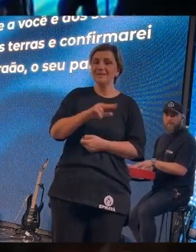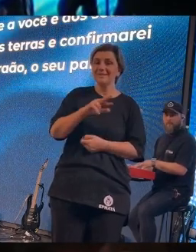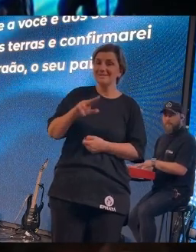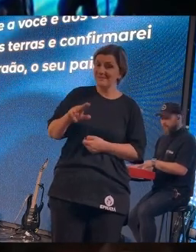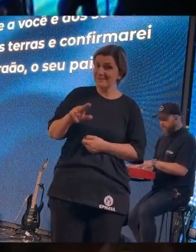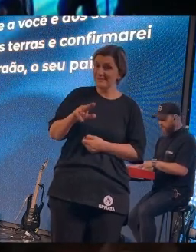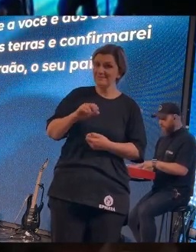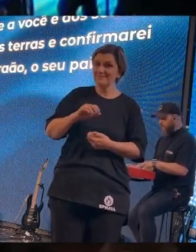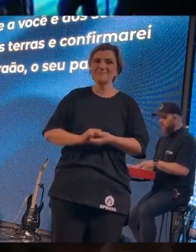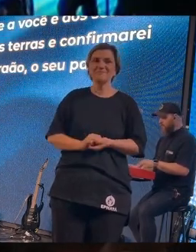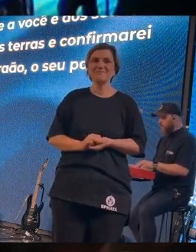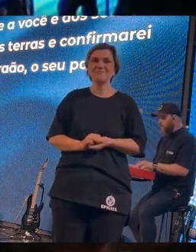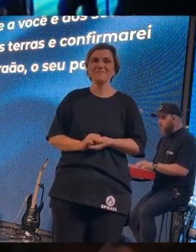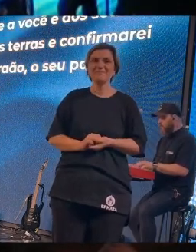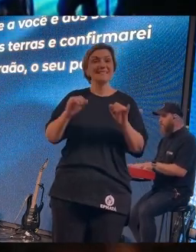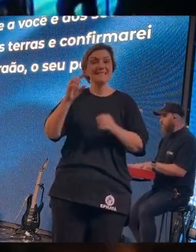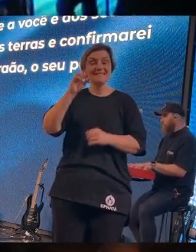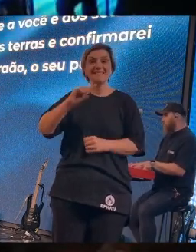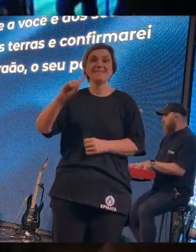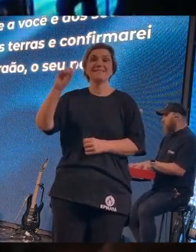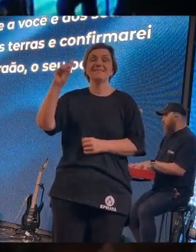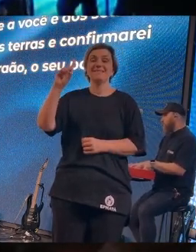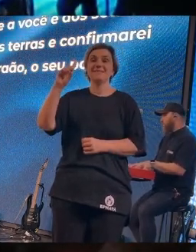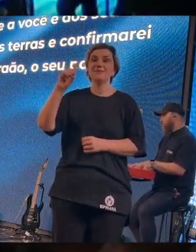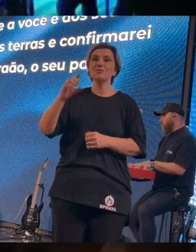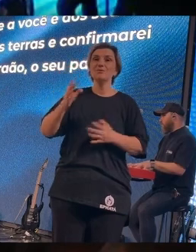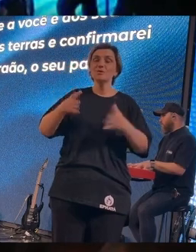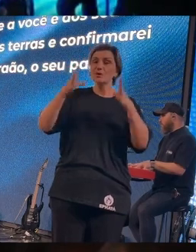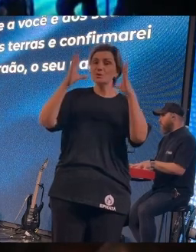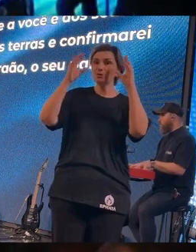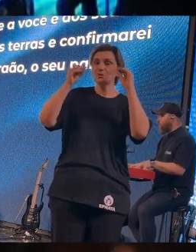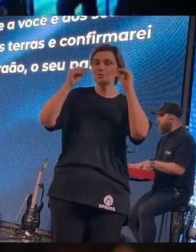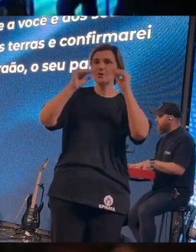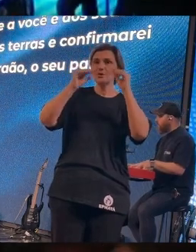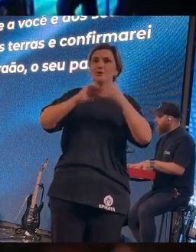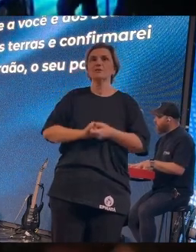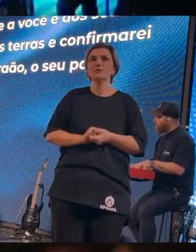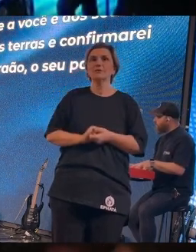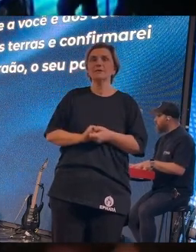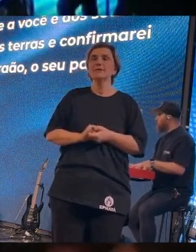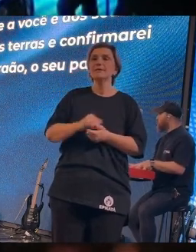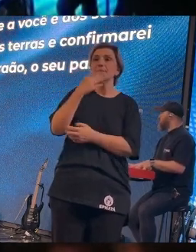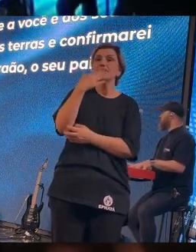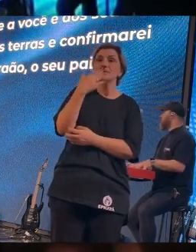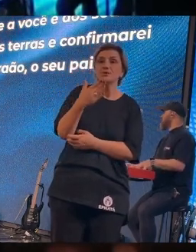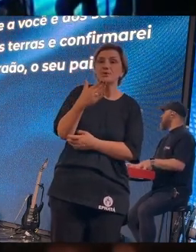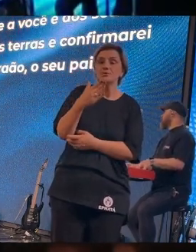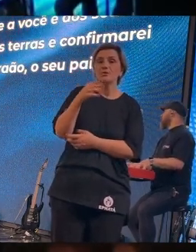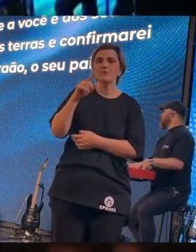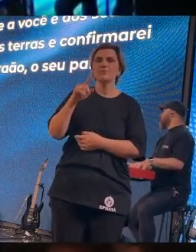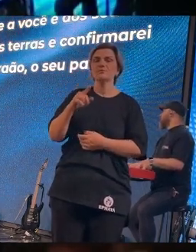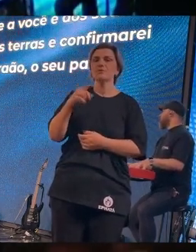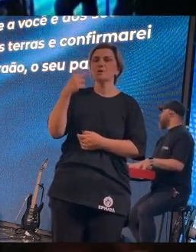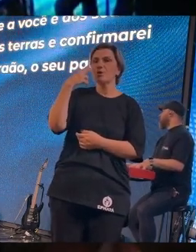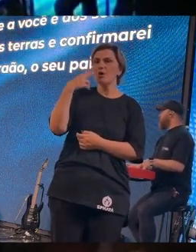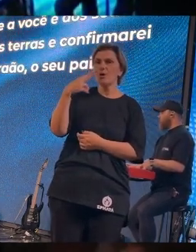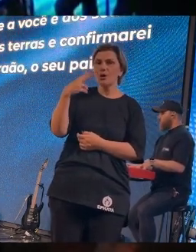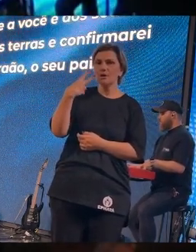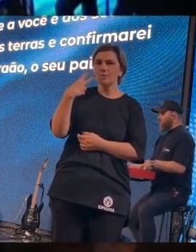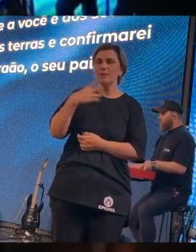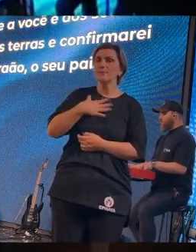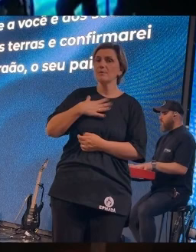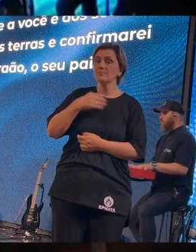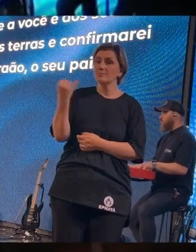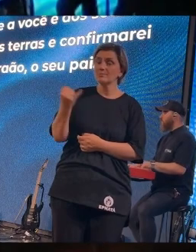Irmão, e se Deus nessa noite está pedindo para que você, olha para mim porque isso é